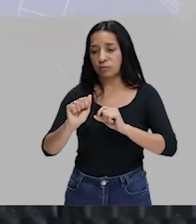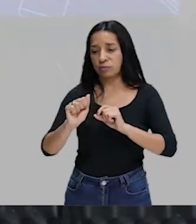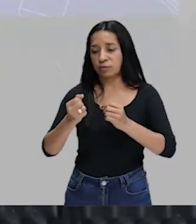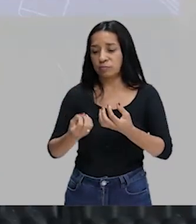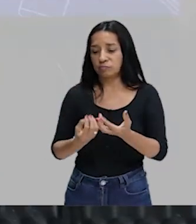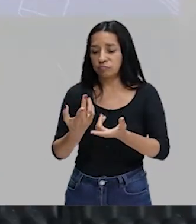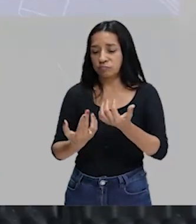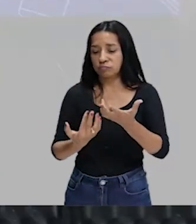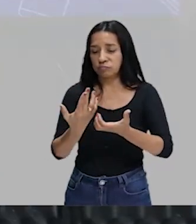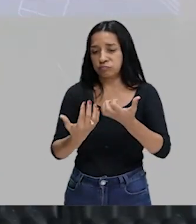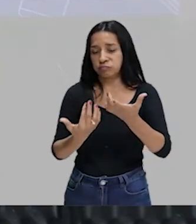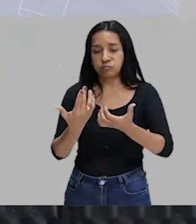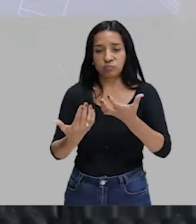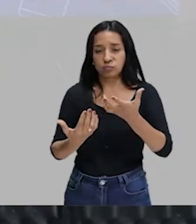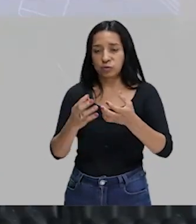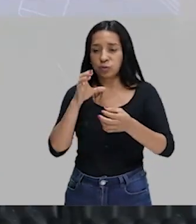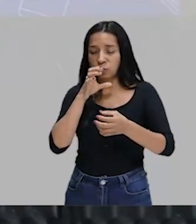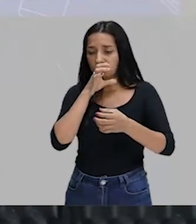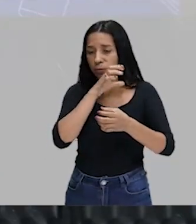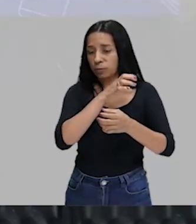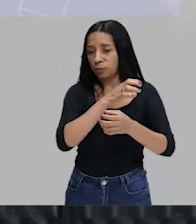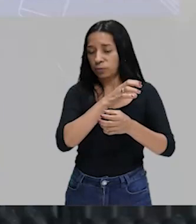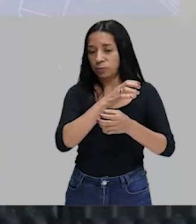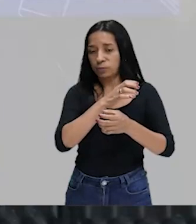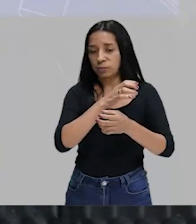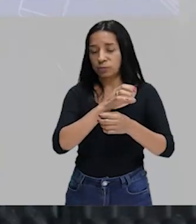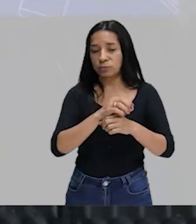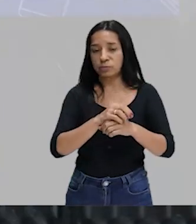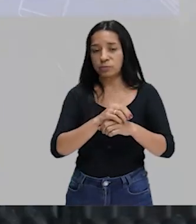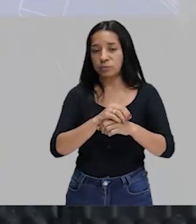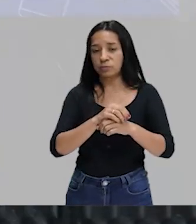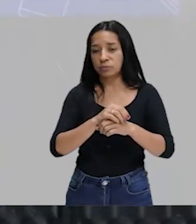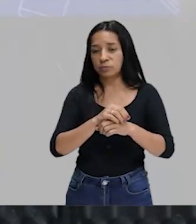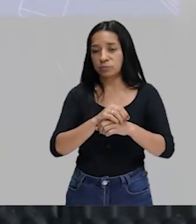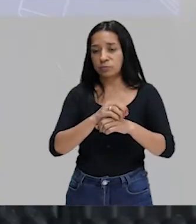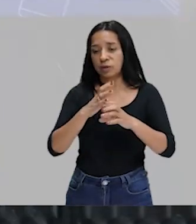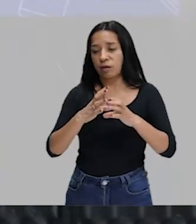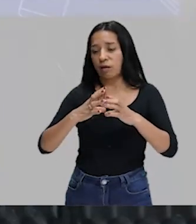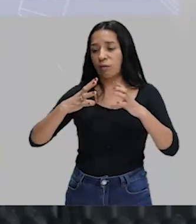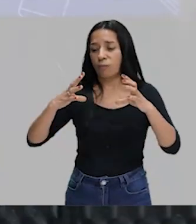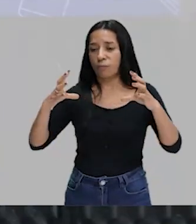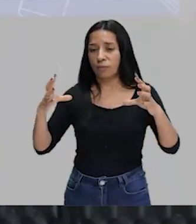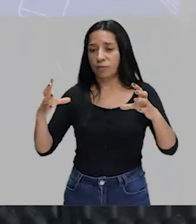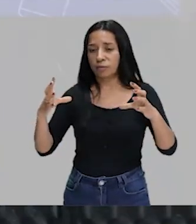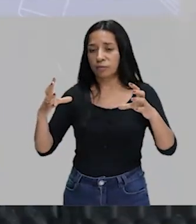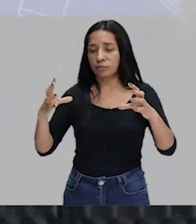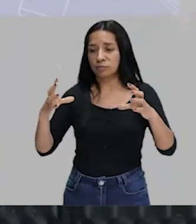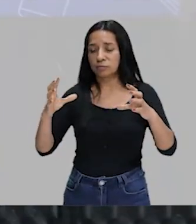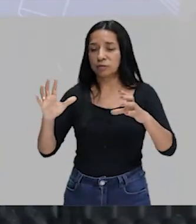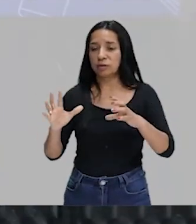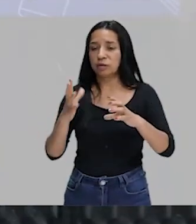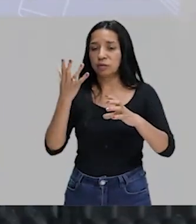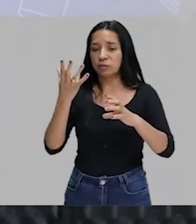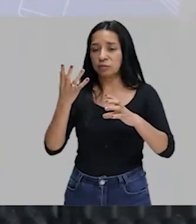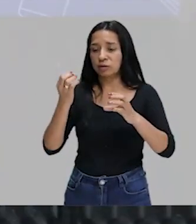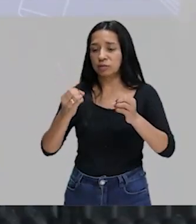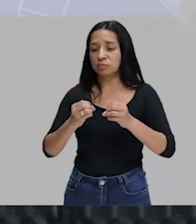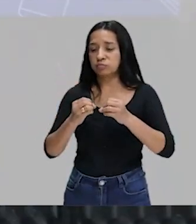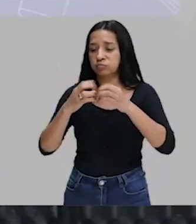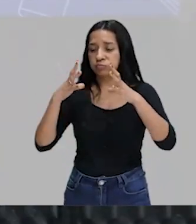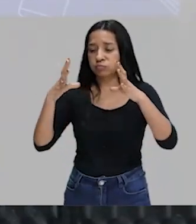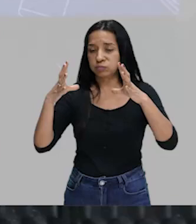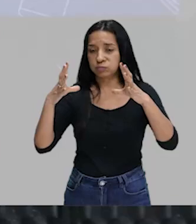quente, certo? Aumenta o seu tamanho, fica super quente, e com isso acontece, certo? Essa explosão de